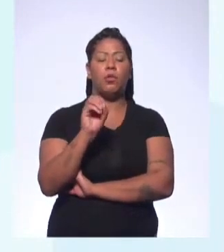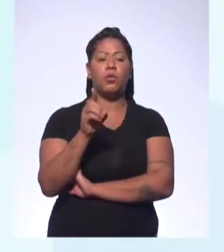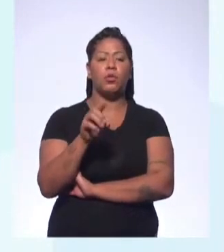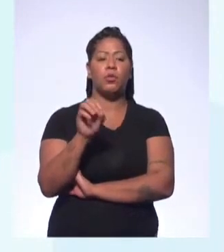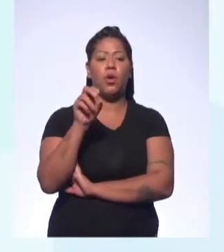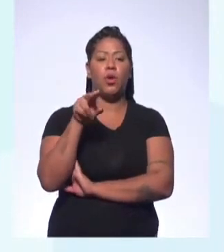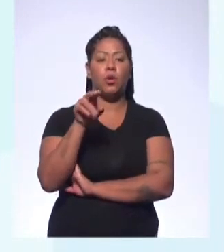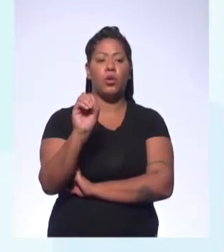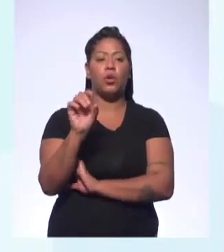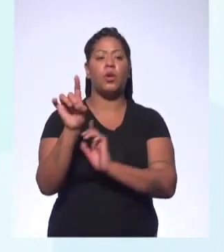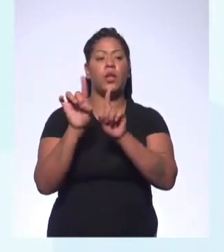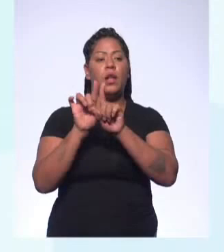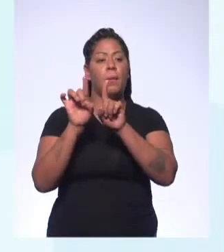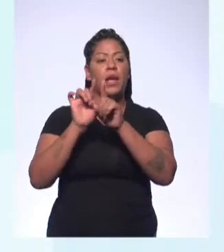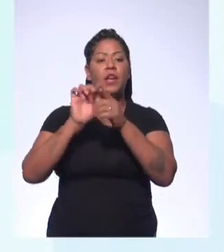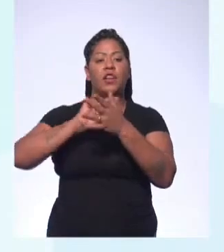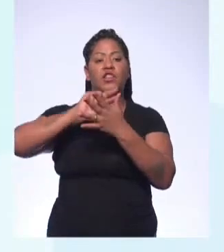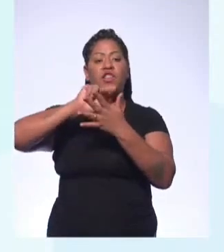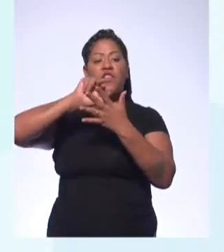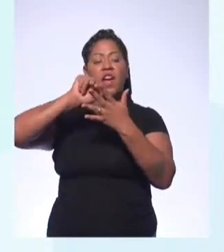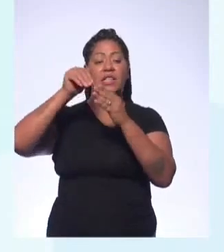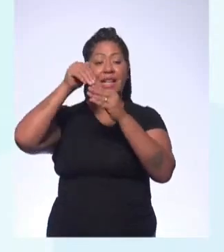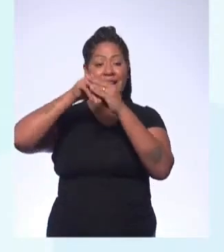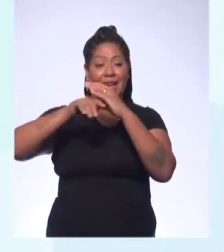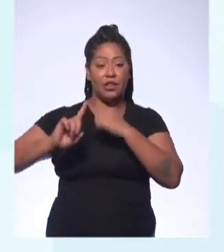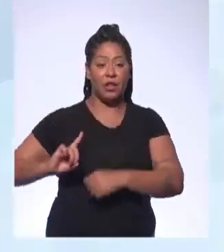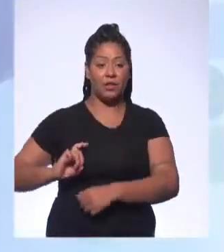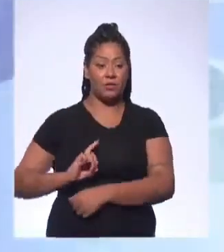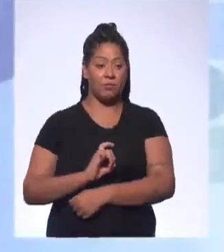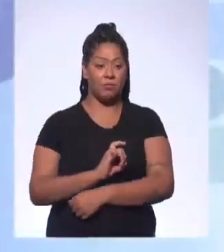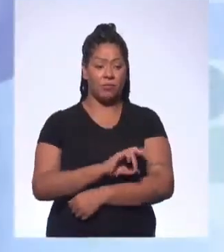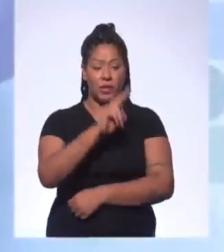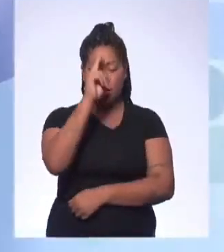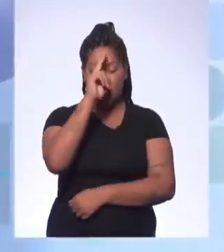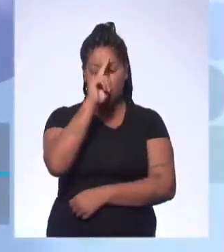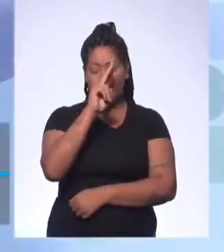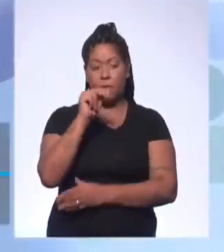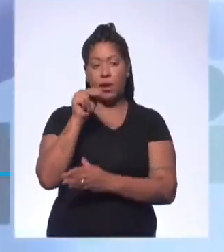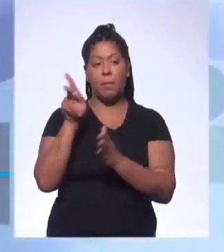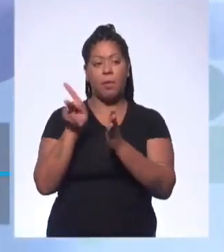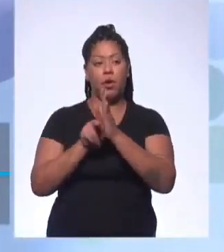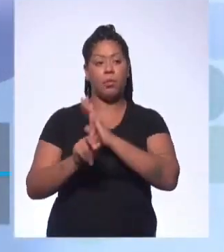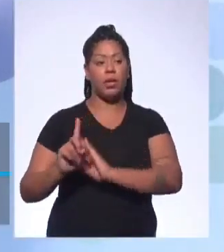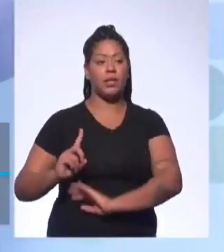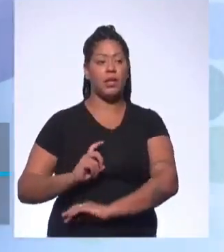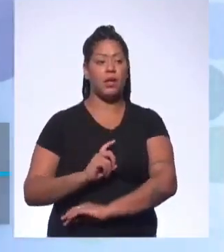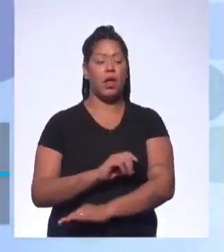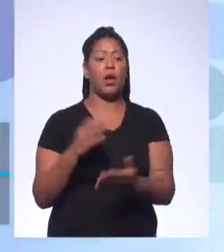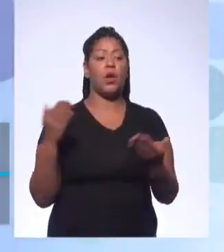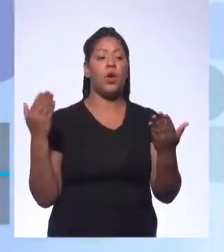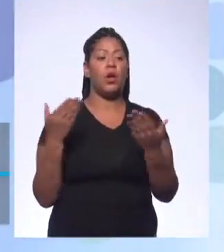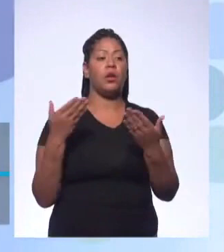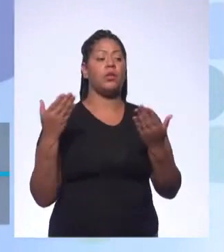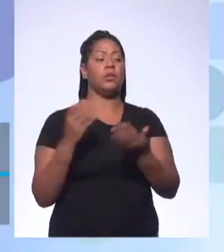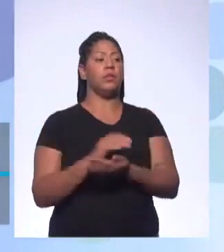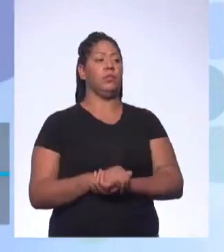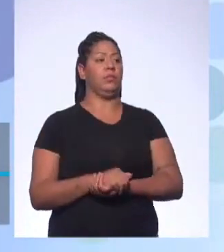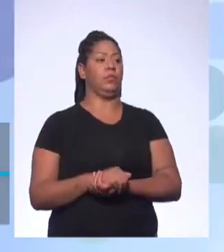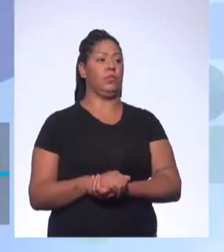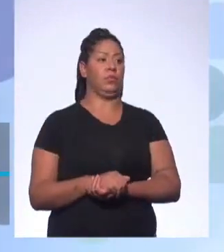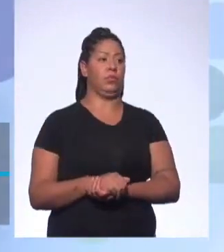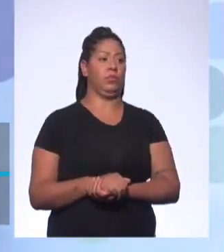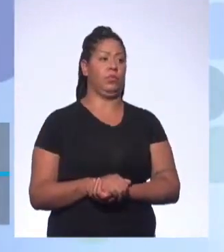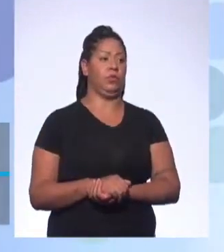todas aquelas estruturas que a gente lembra lá da célula, tá bom? Agora é o seguinte, quando eu falo